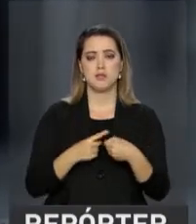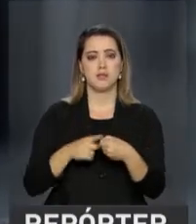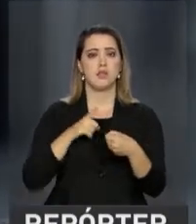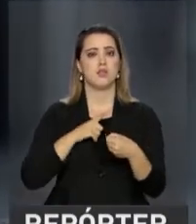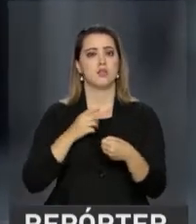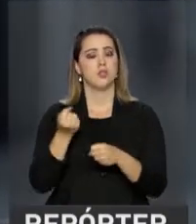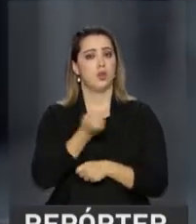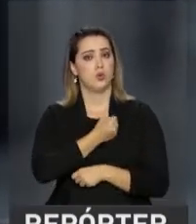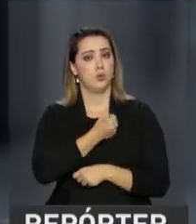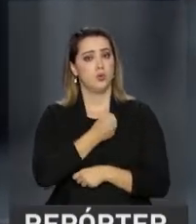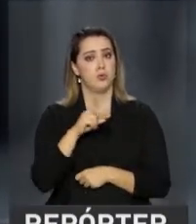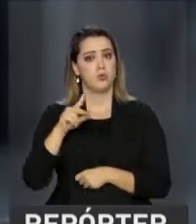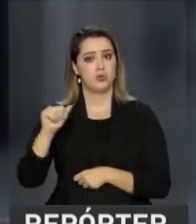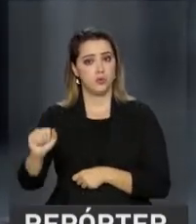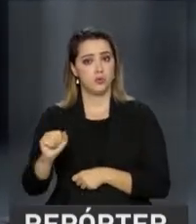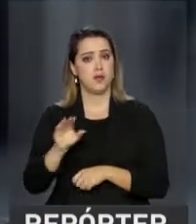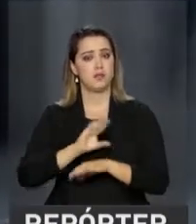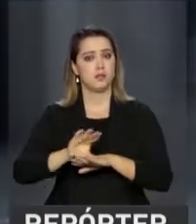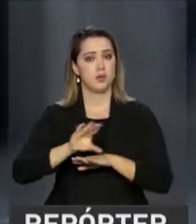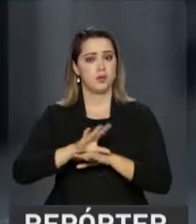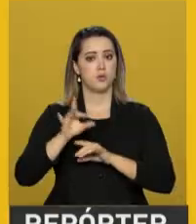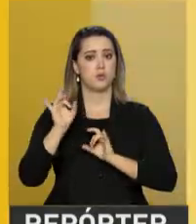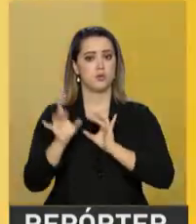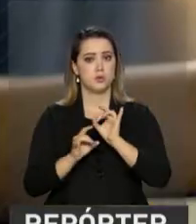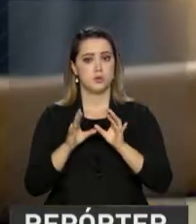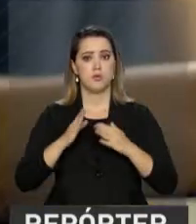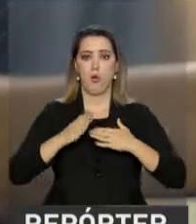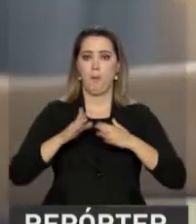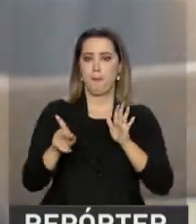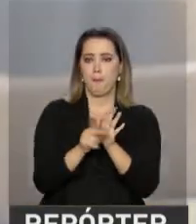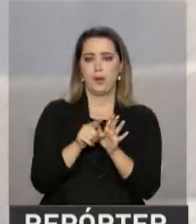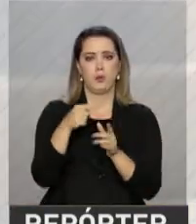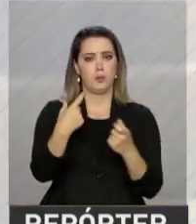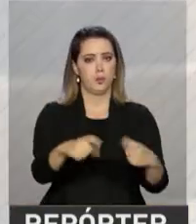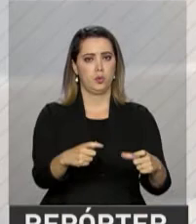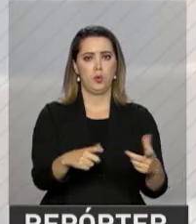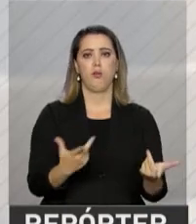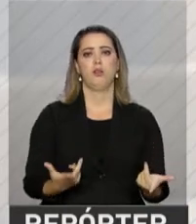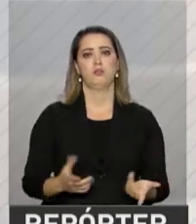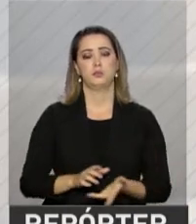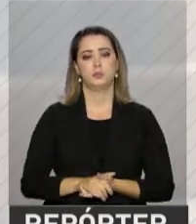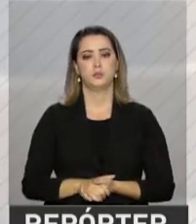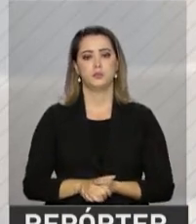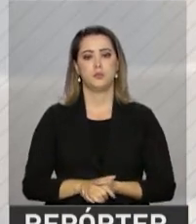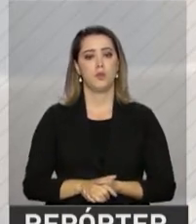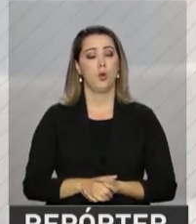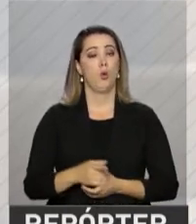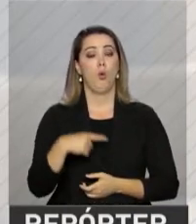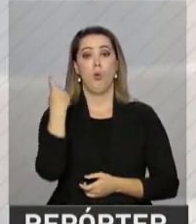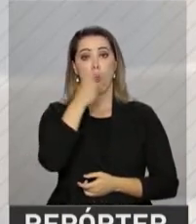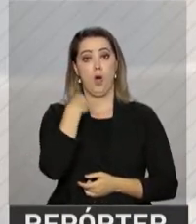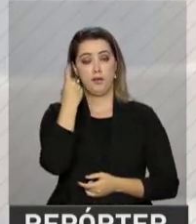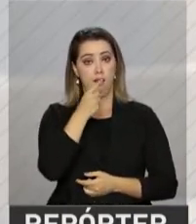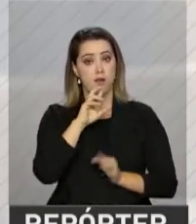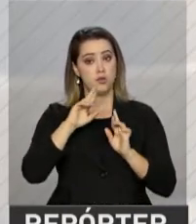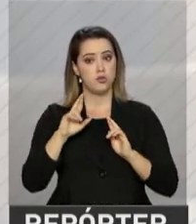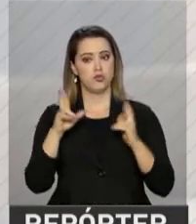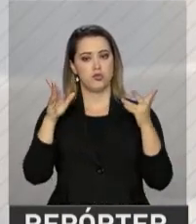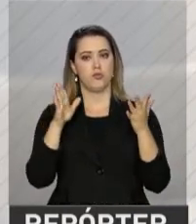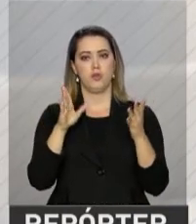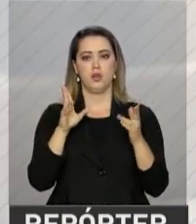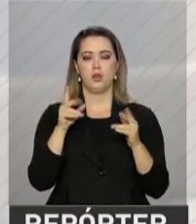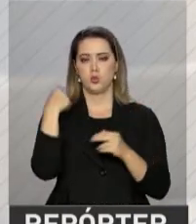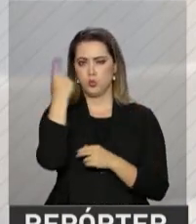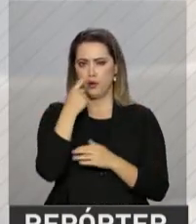de vagas específicos para cursos específicos também os alunos deverão fazer os cursos em turnos diferentes das aulas do ensino médio